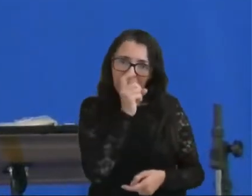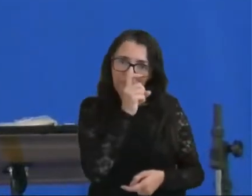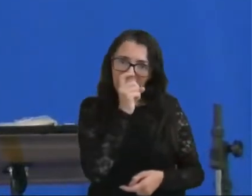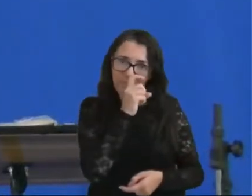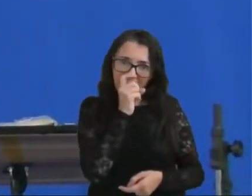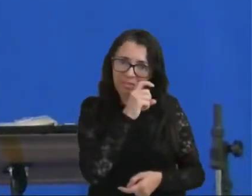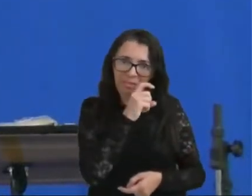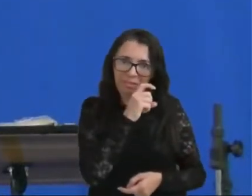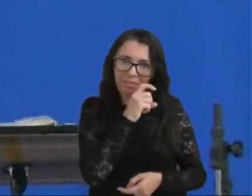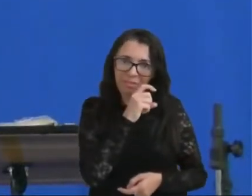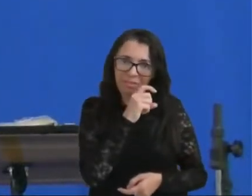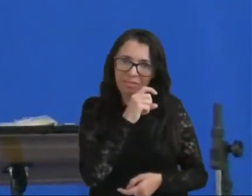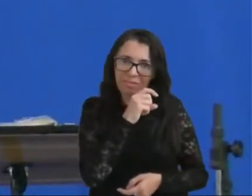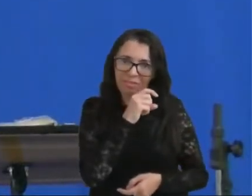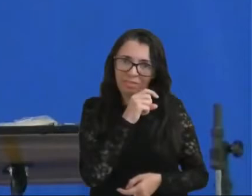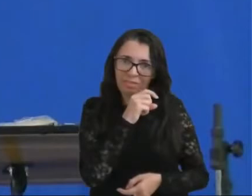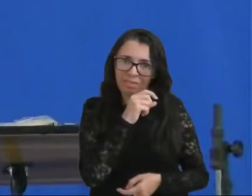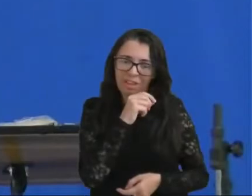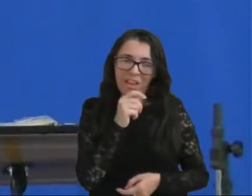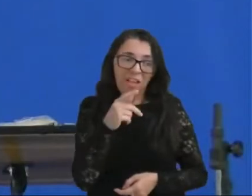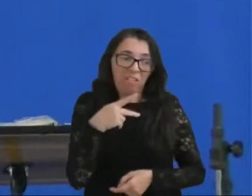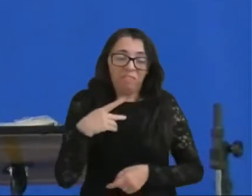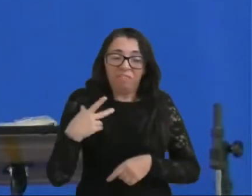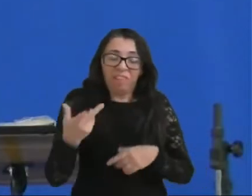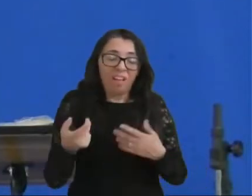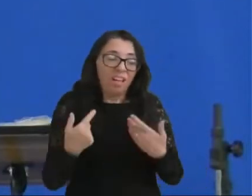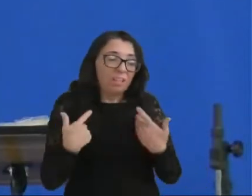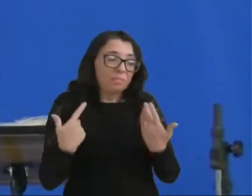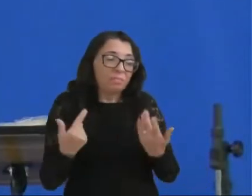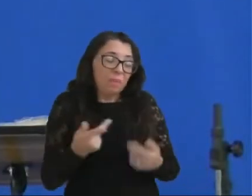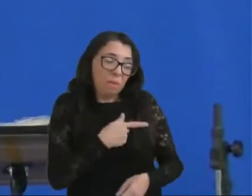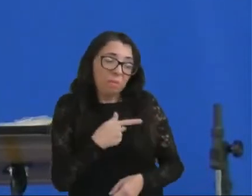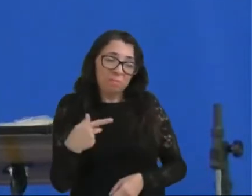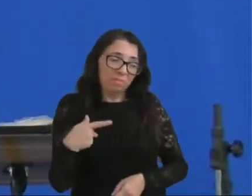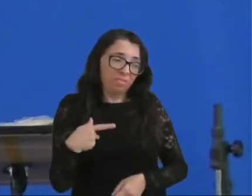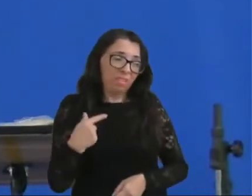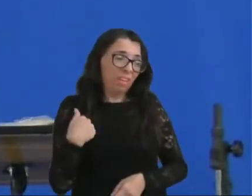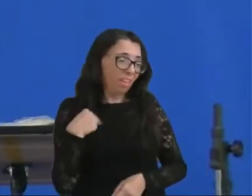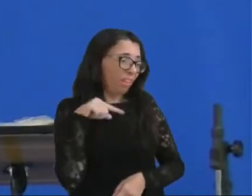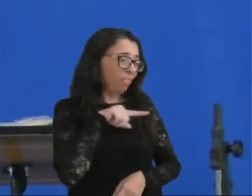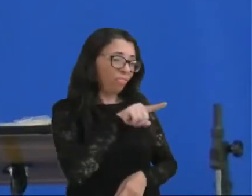você tem ido ao mercado, você tem ido trabalhar, você tem participado normalmente das atividades.